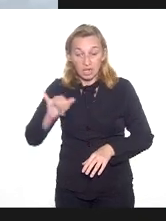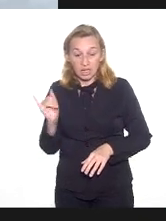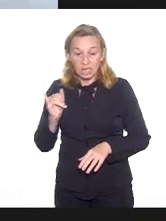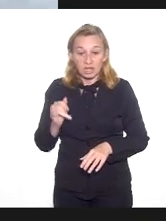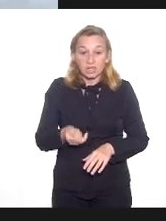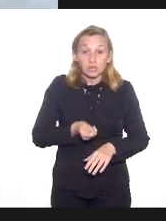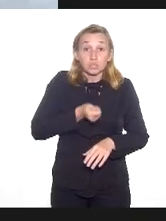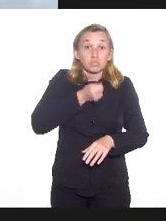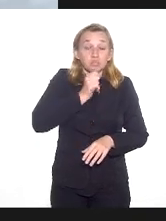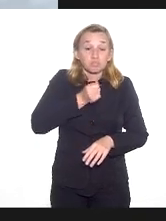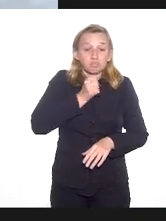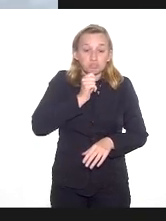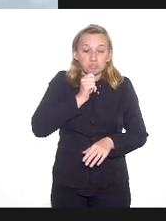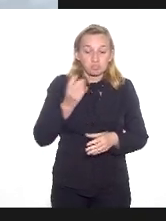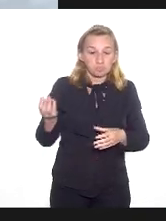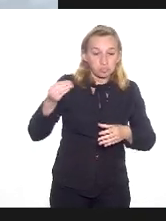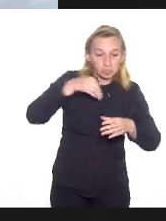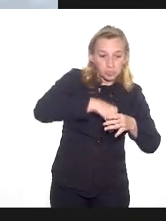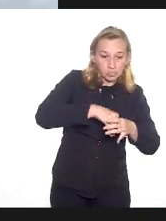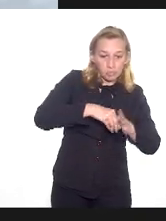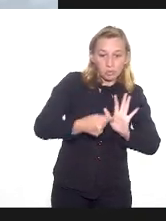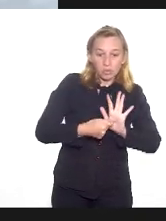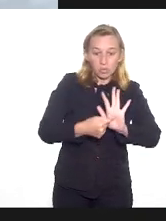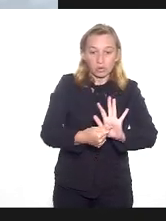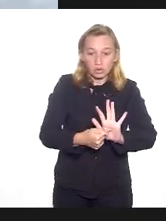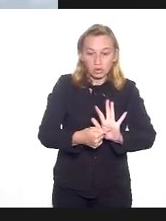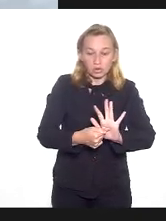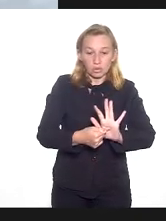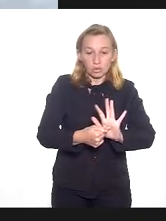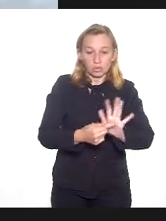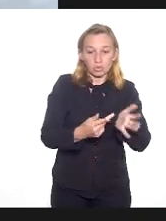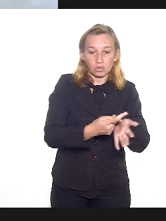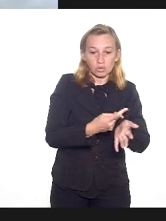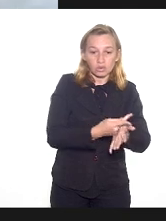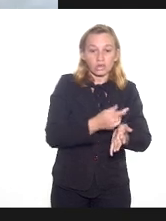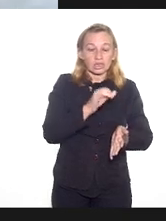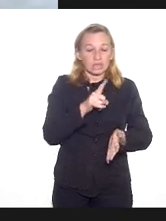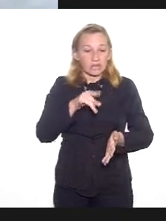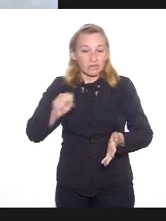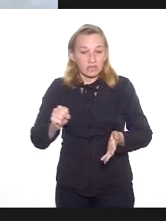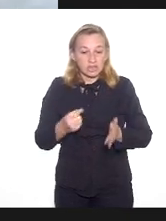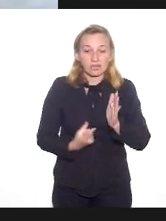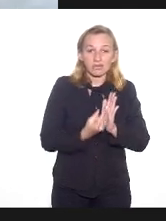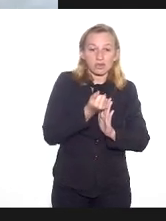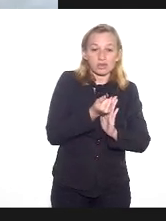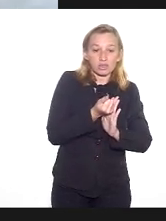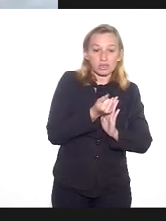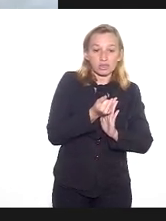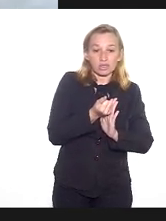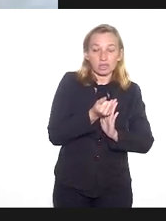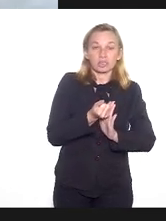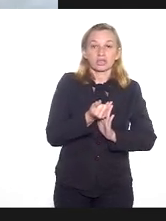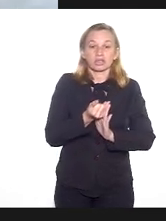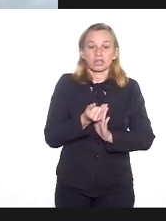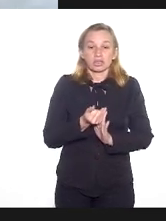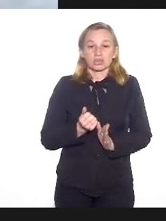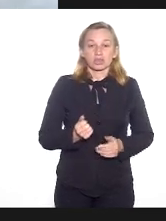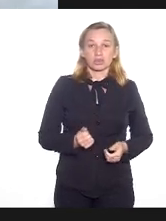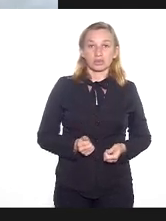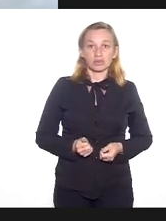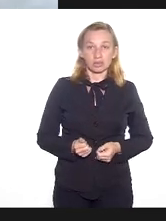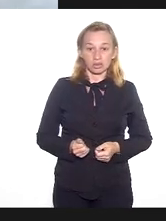dos meus pares que a integram apontou solução diversa para o déficit financeiro existente